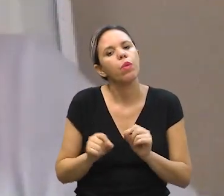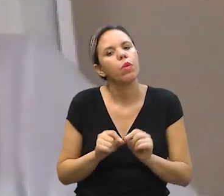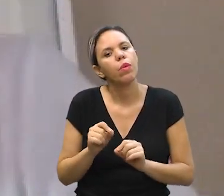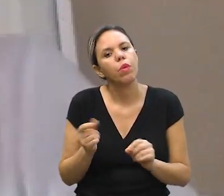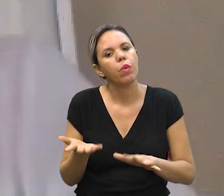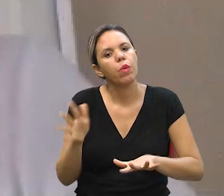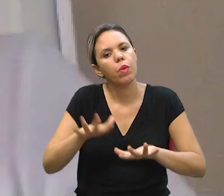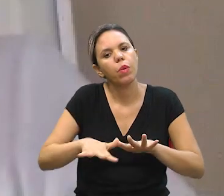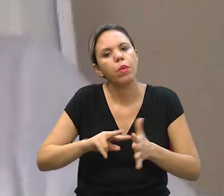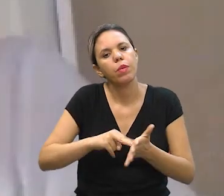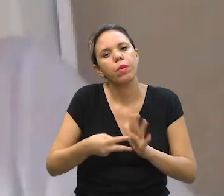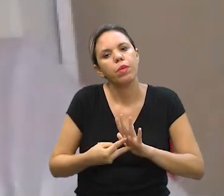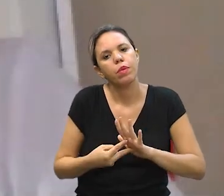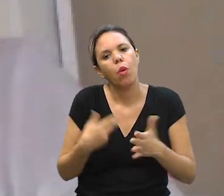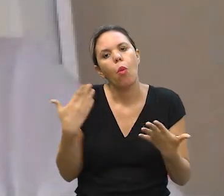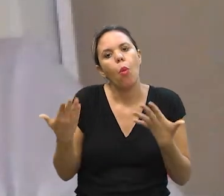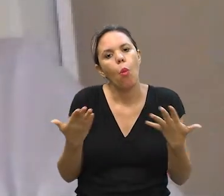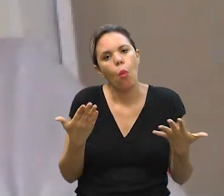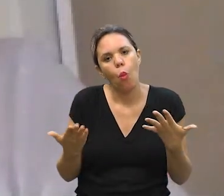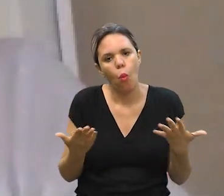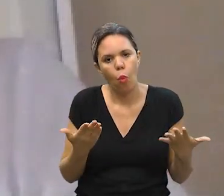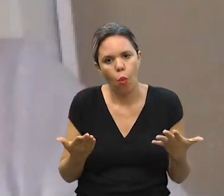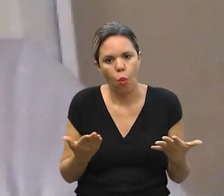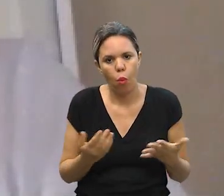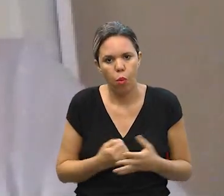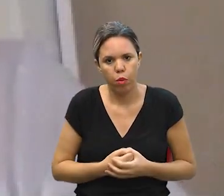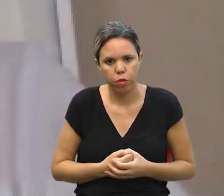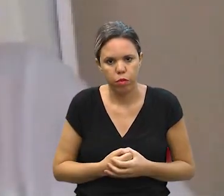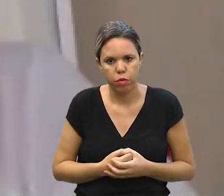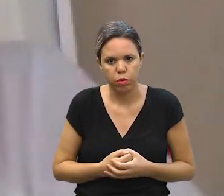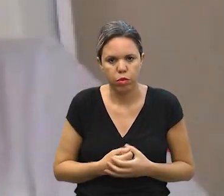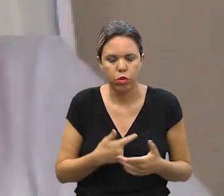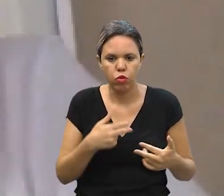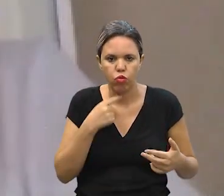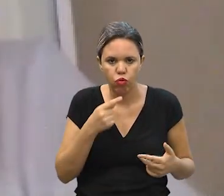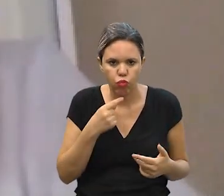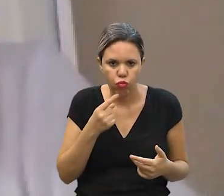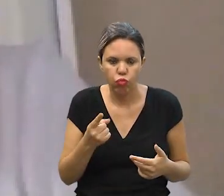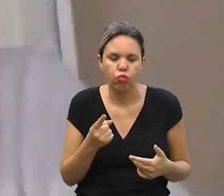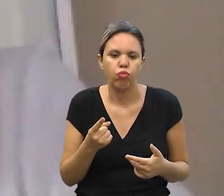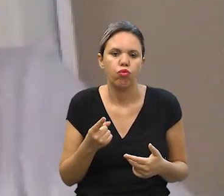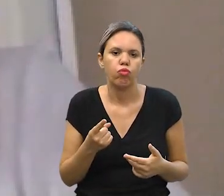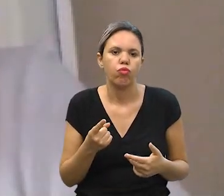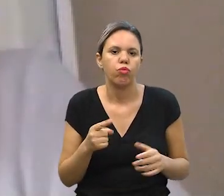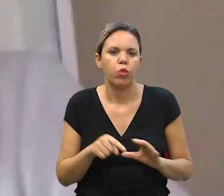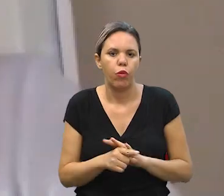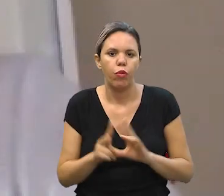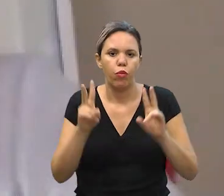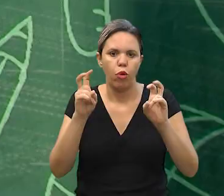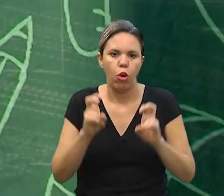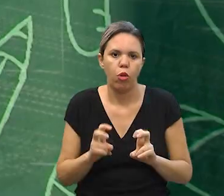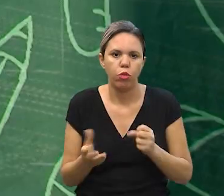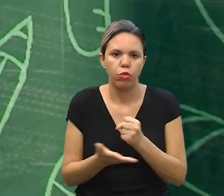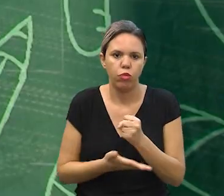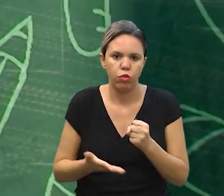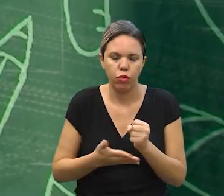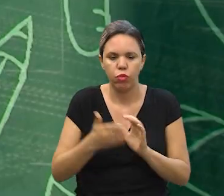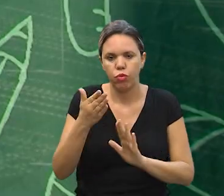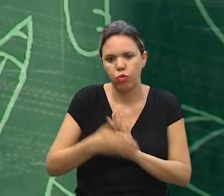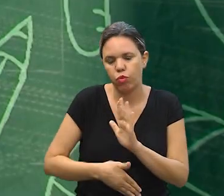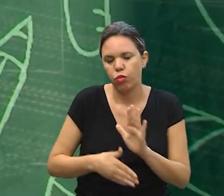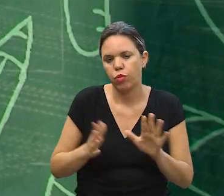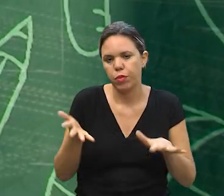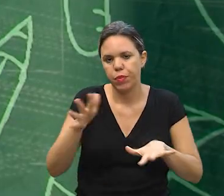a inclusão, quais são as questões de fundo da inclusão, os fundamentos,